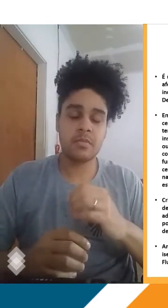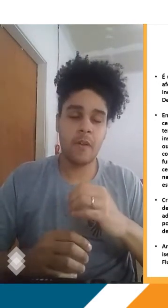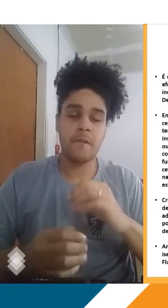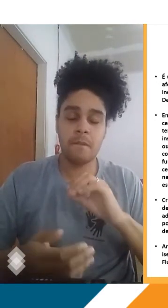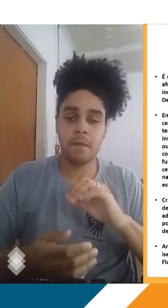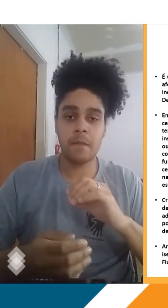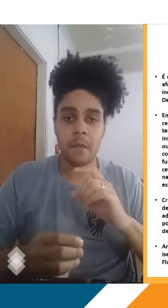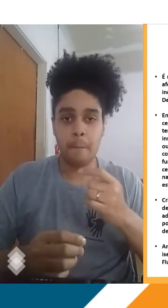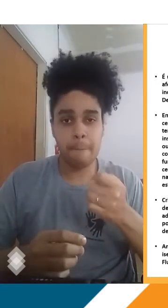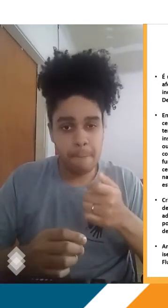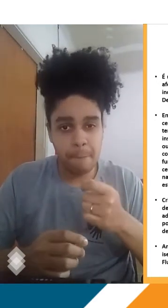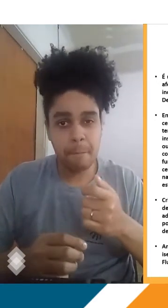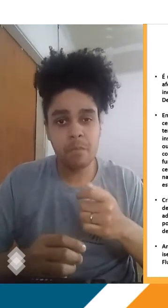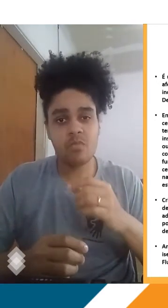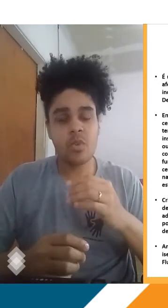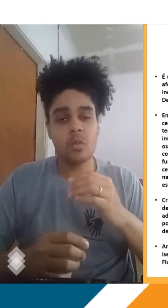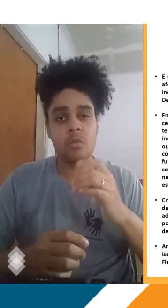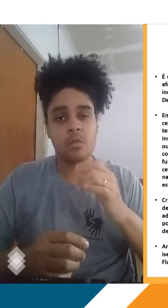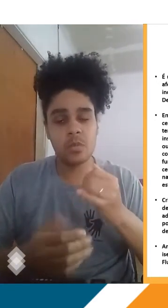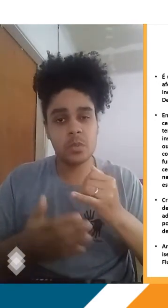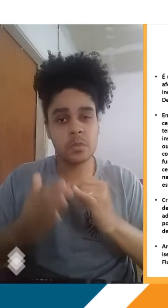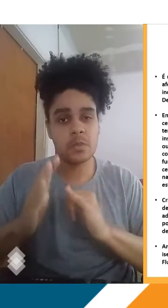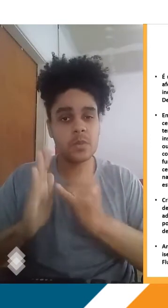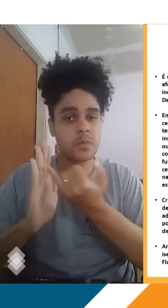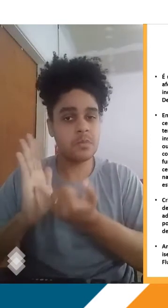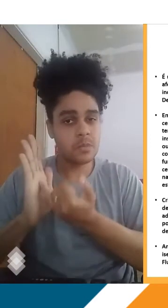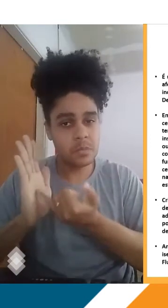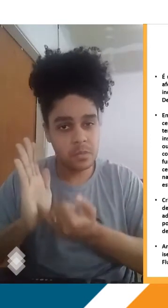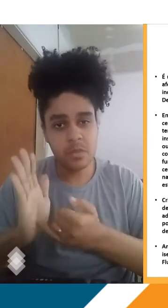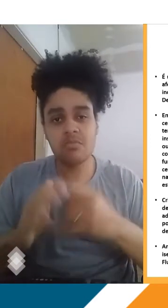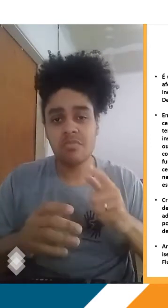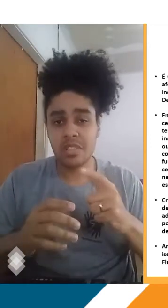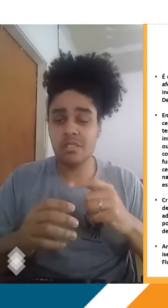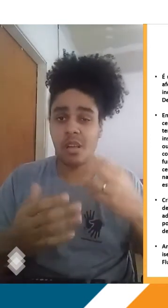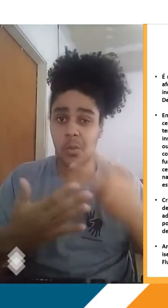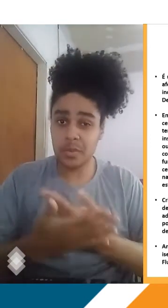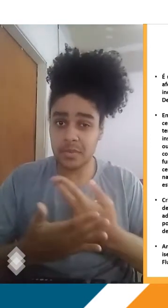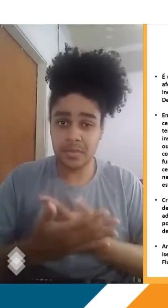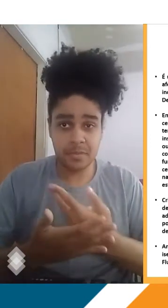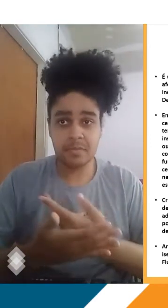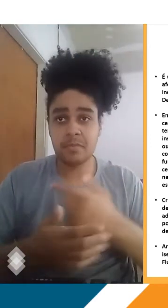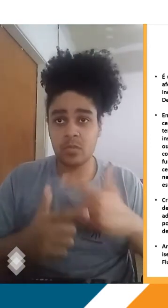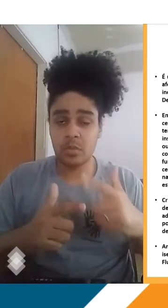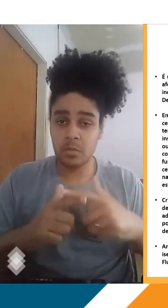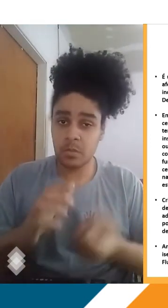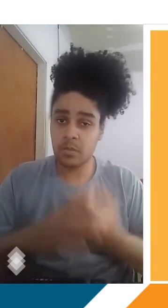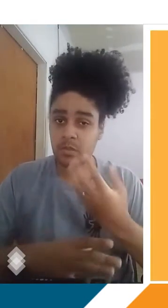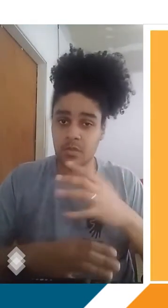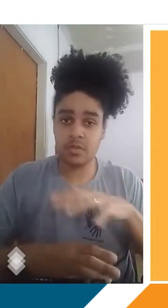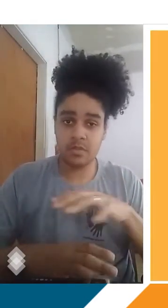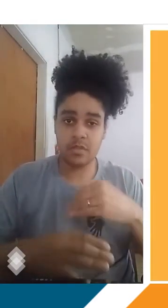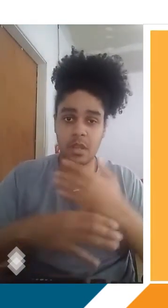certas isenções fiscais para essa instalação. Isso vai acabar acarretando uma diversificação produtiva dessas regiões fora da região